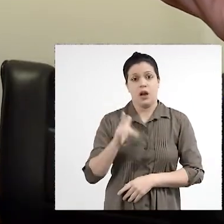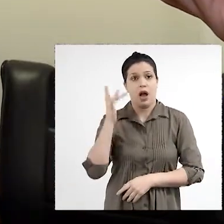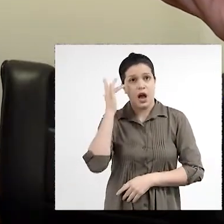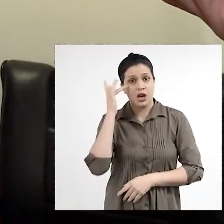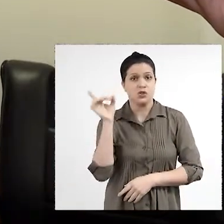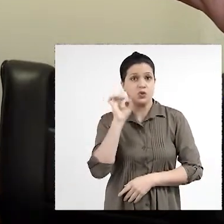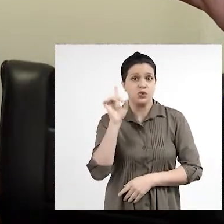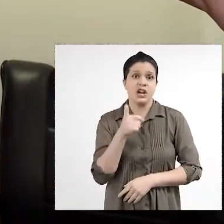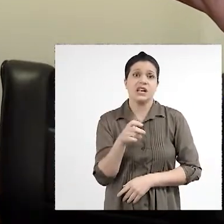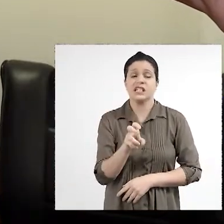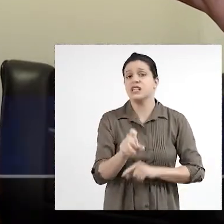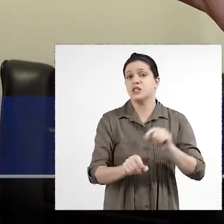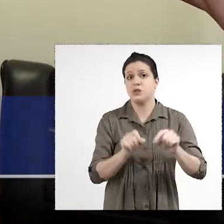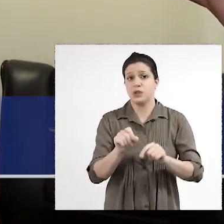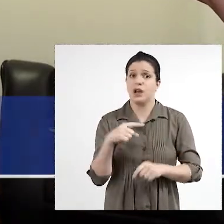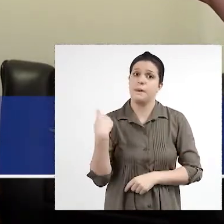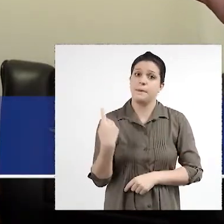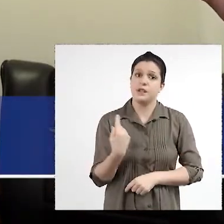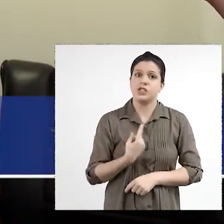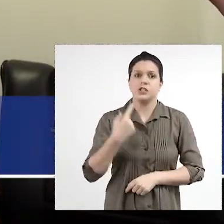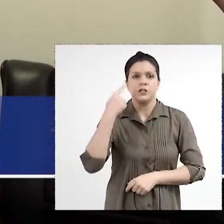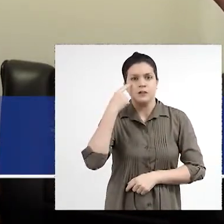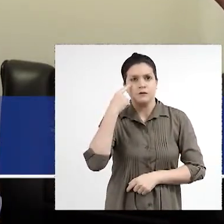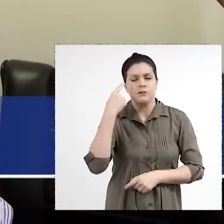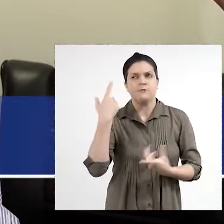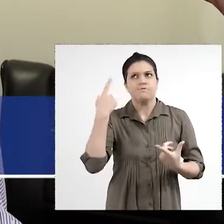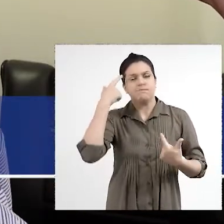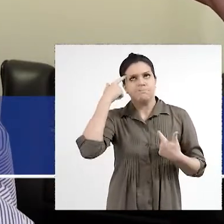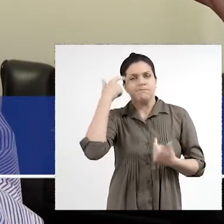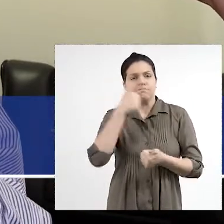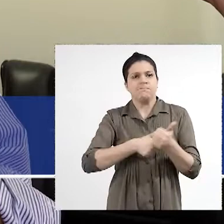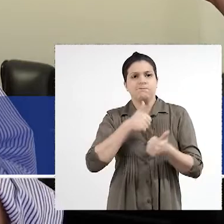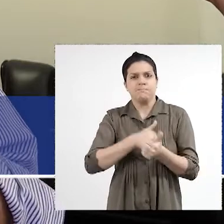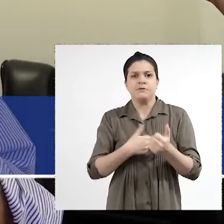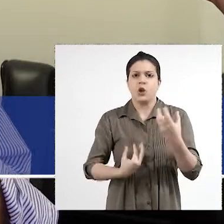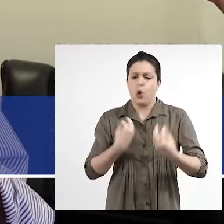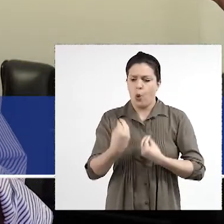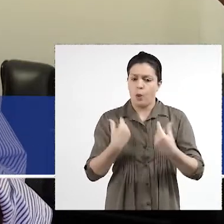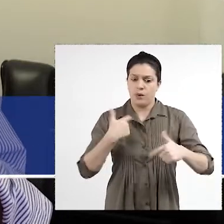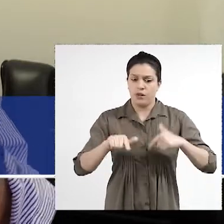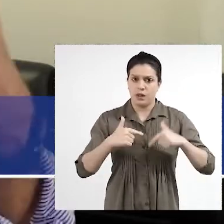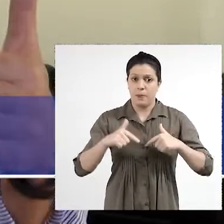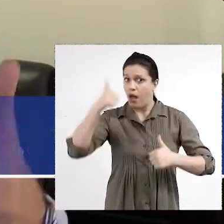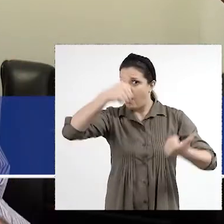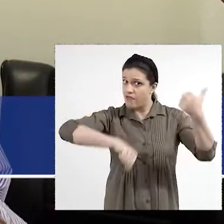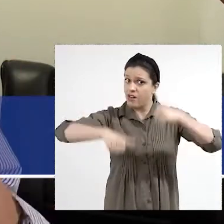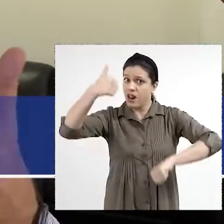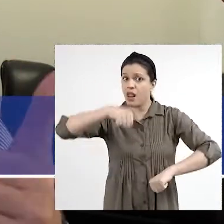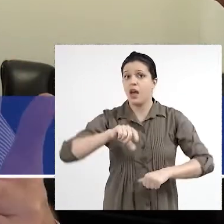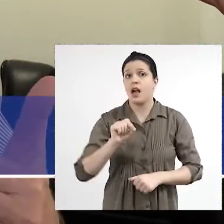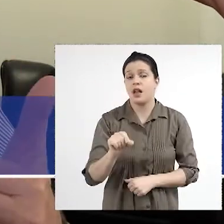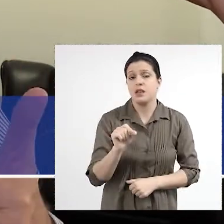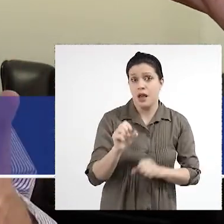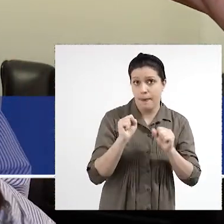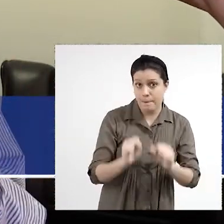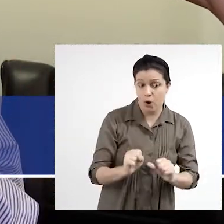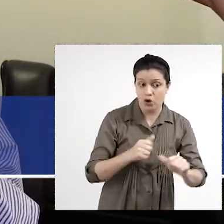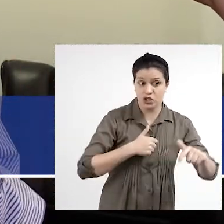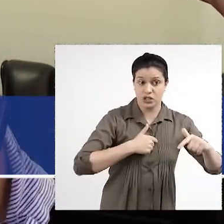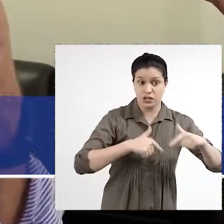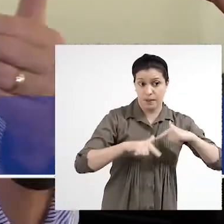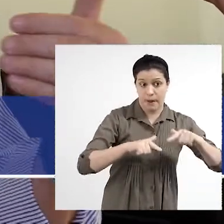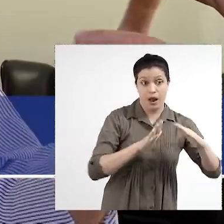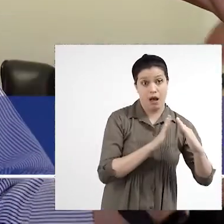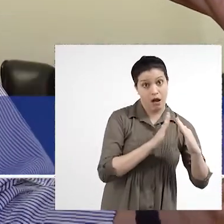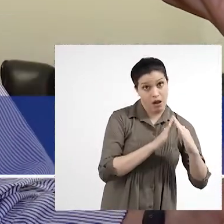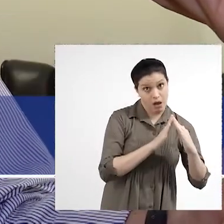15 dias deram exatamente para a gente fazer uma reflexão e para que a gente poder avaliar quem pode fazer o